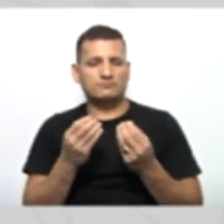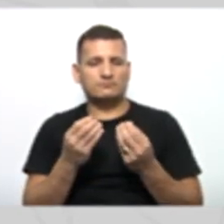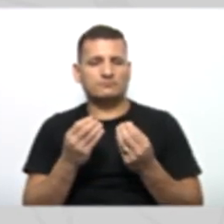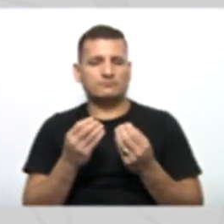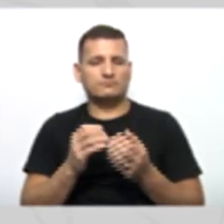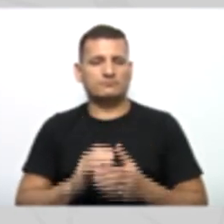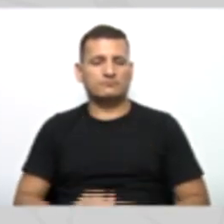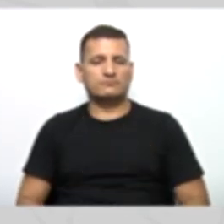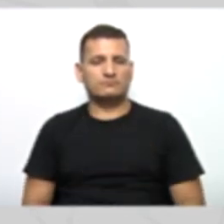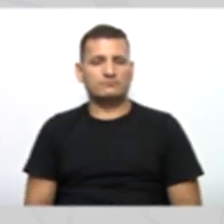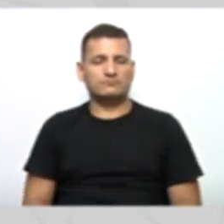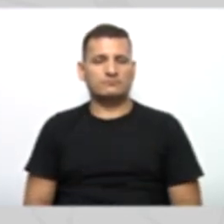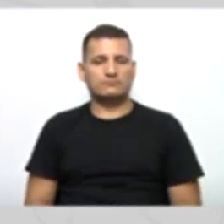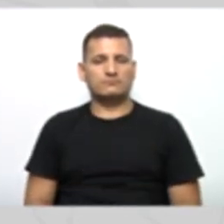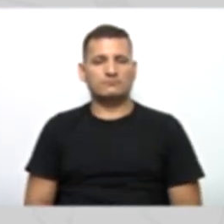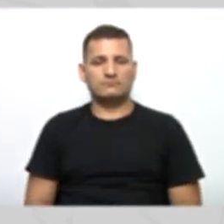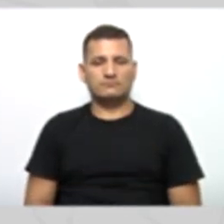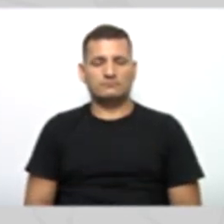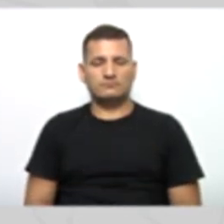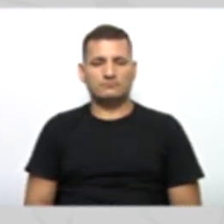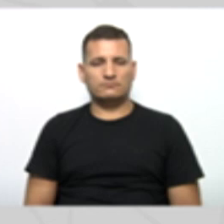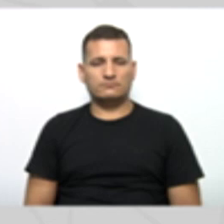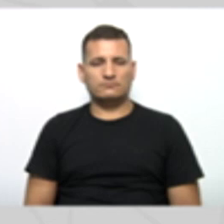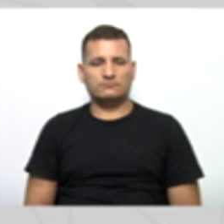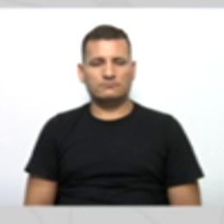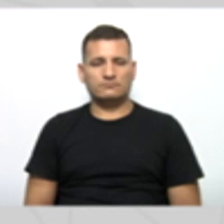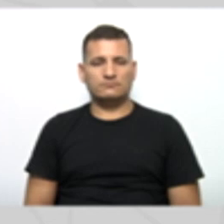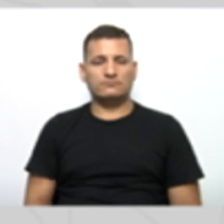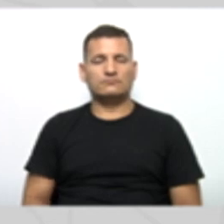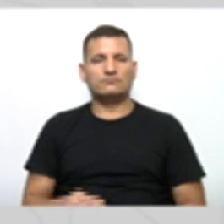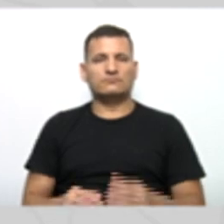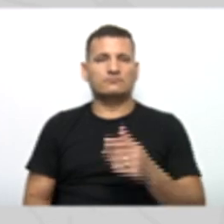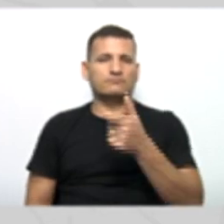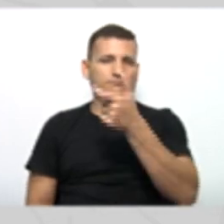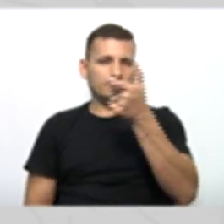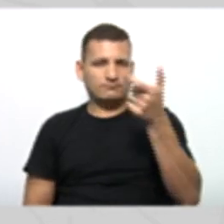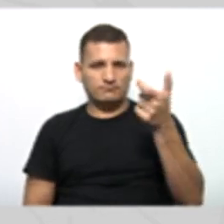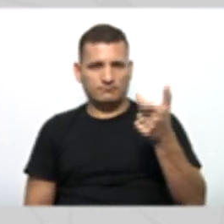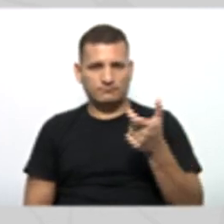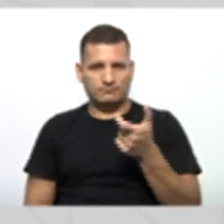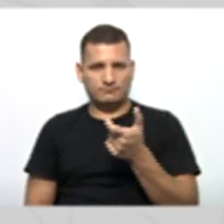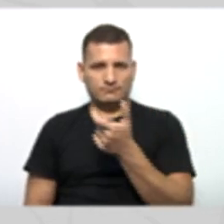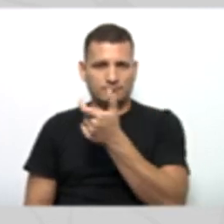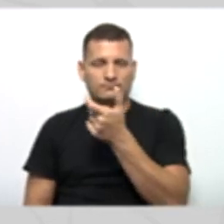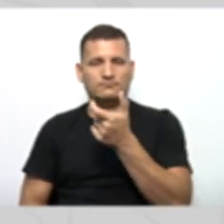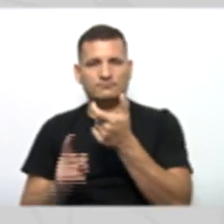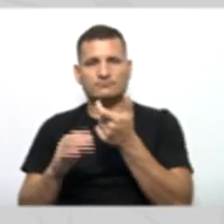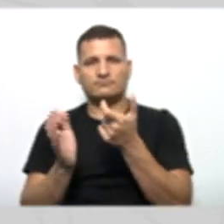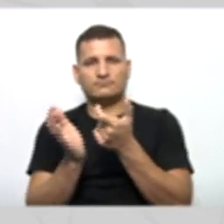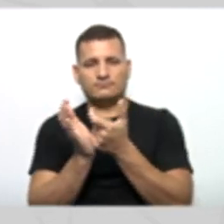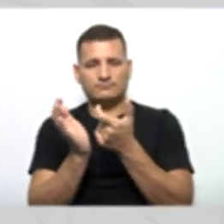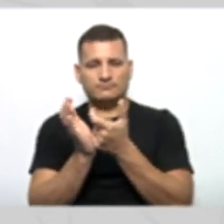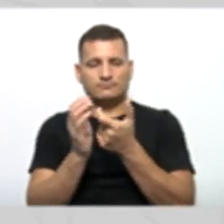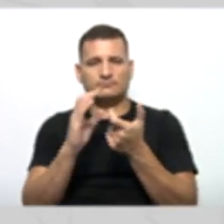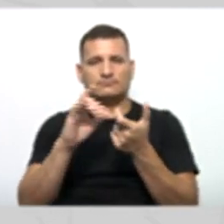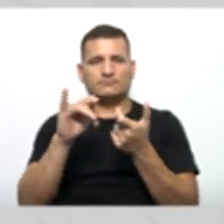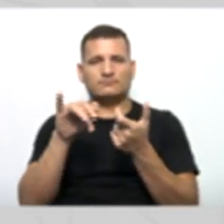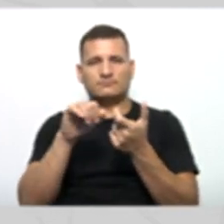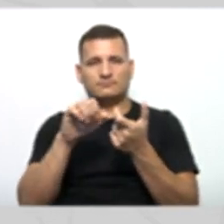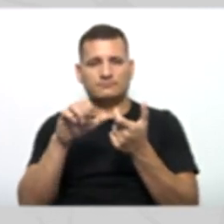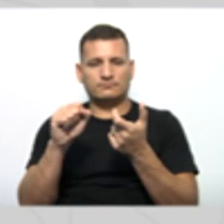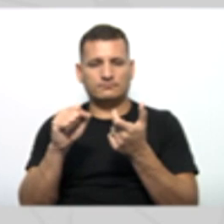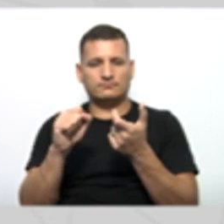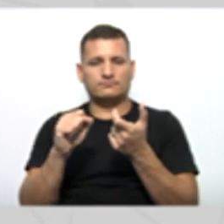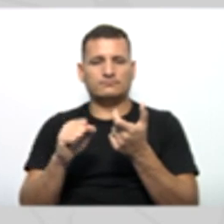ó. Então, aqui são as classes, vocês observaram aqui, cancelar